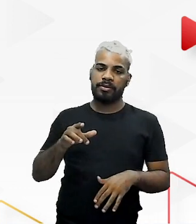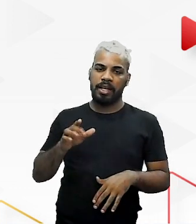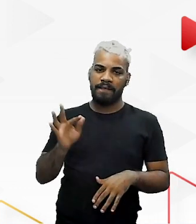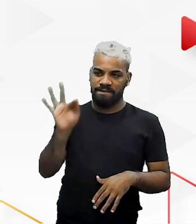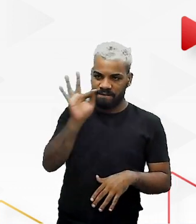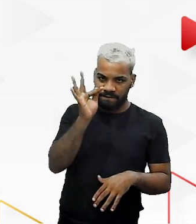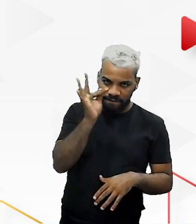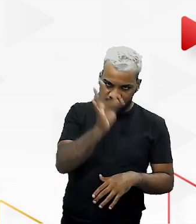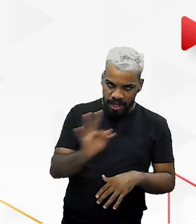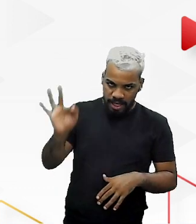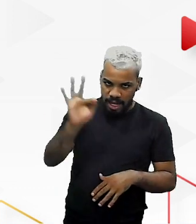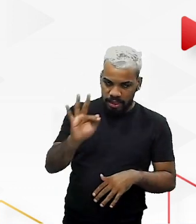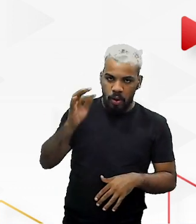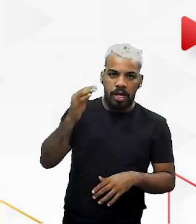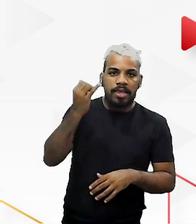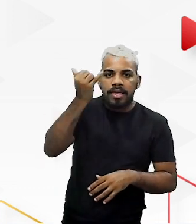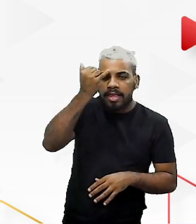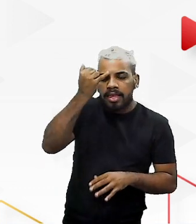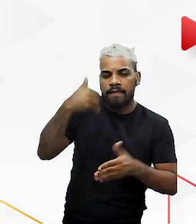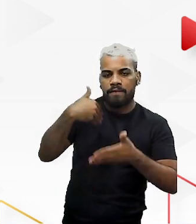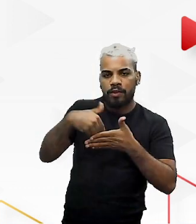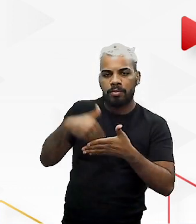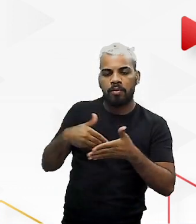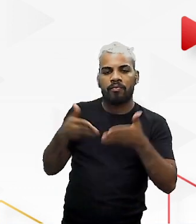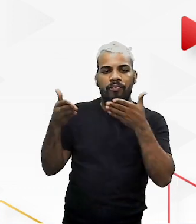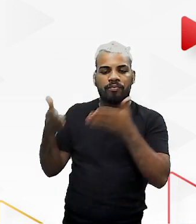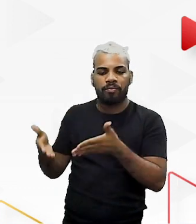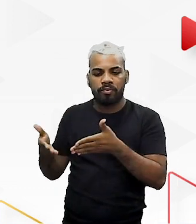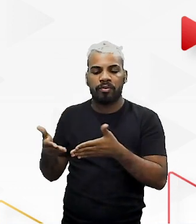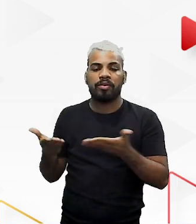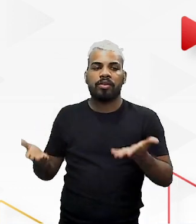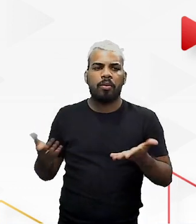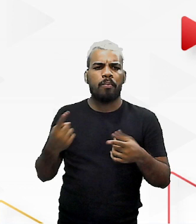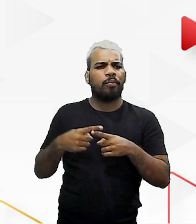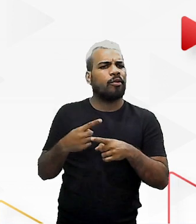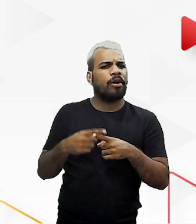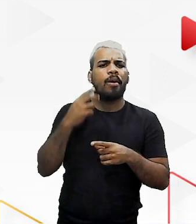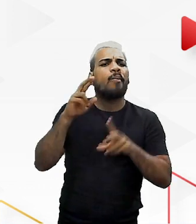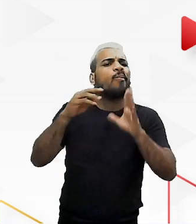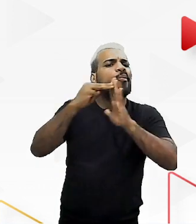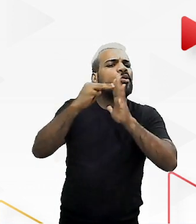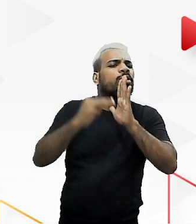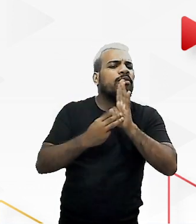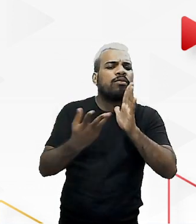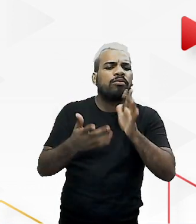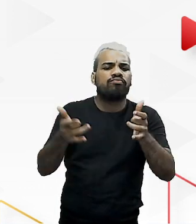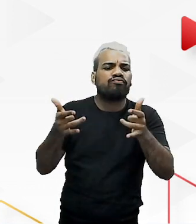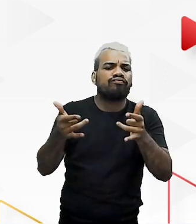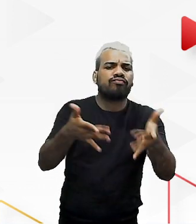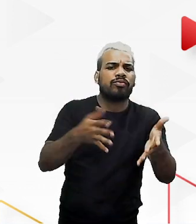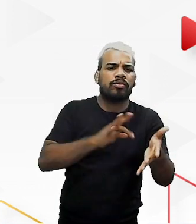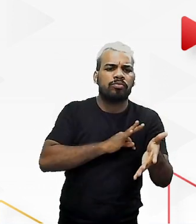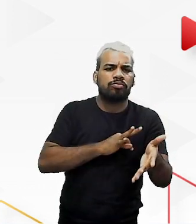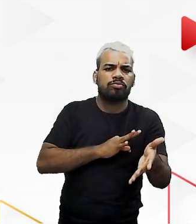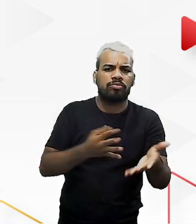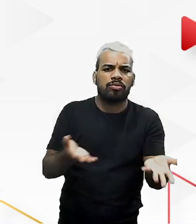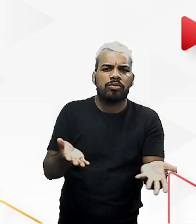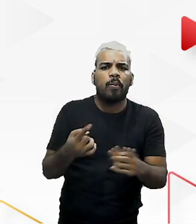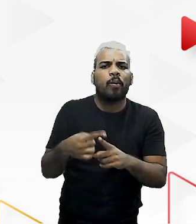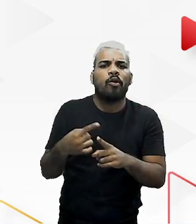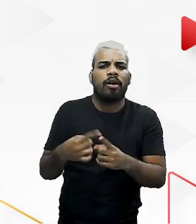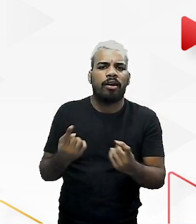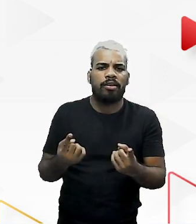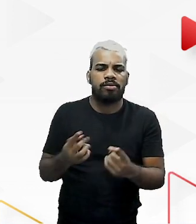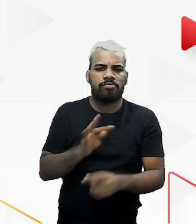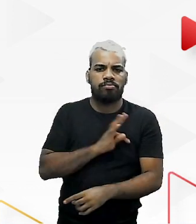razões para as publicações por parte do treinador, certo? Não dá continuidade ao trabalho dele até